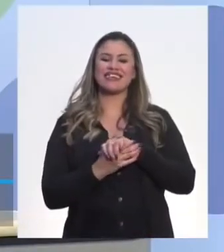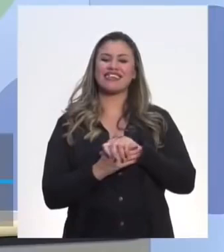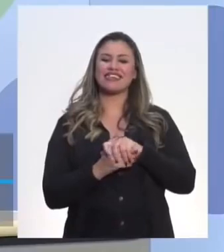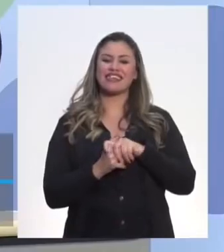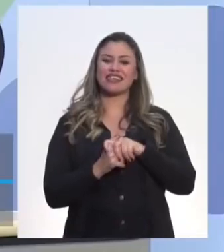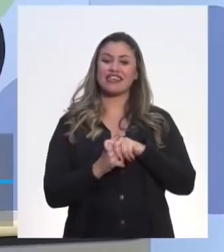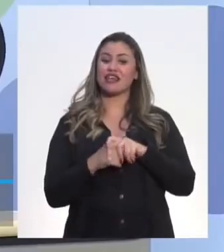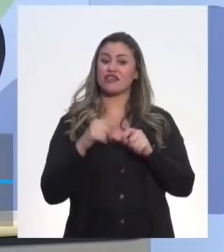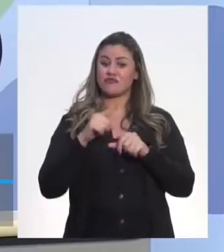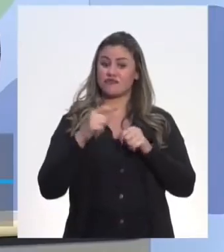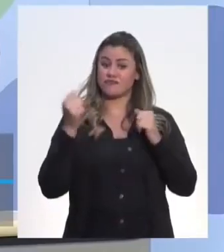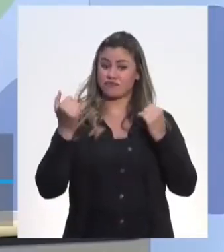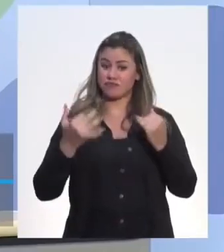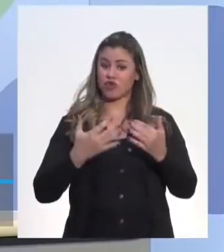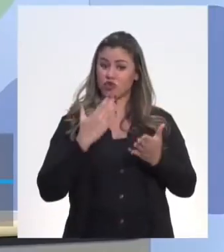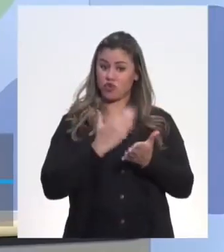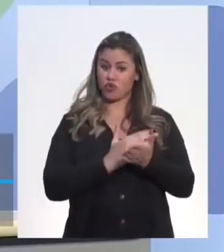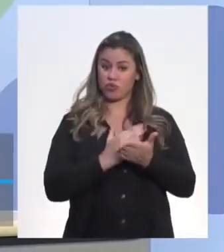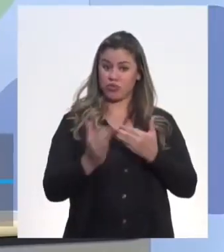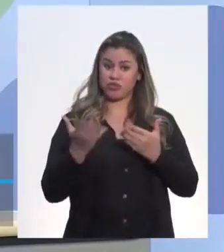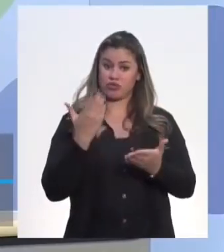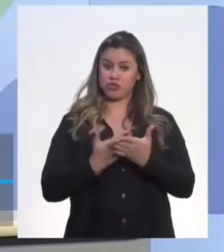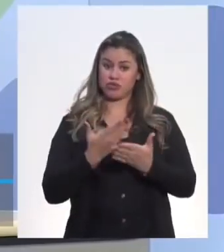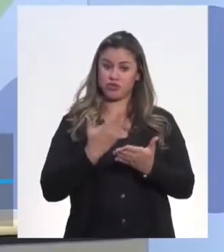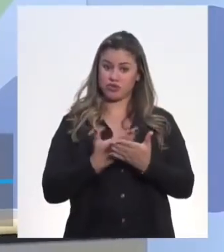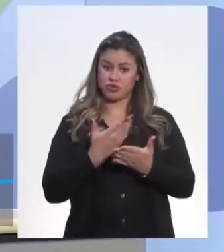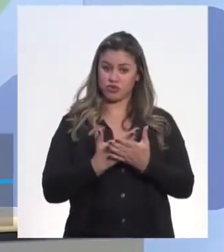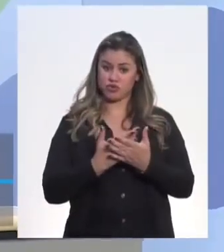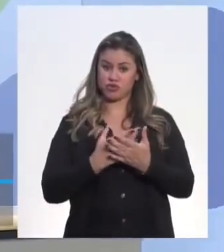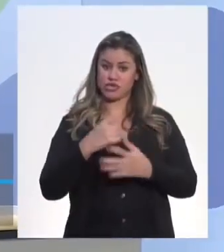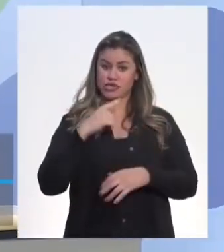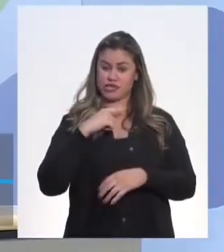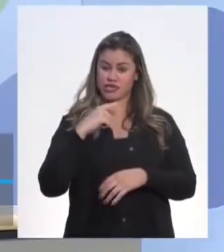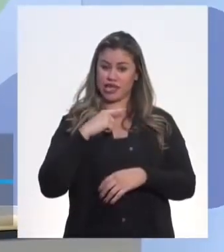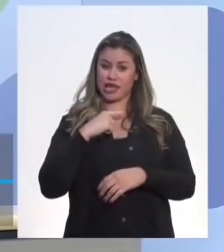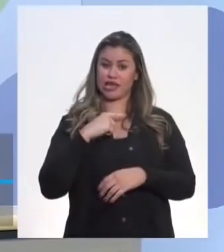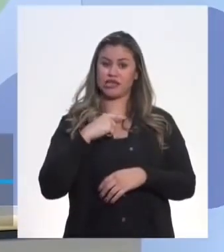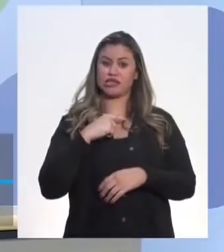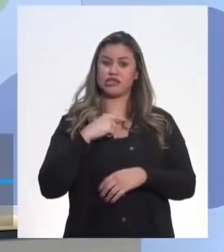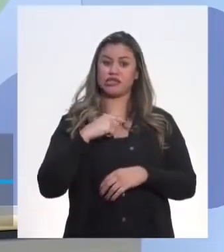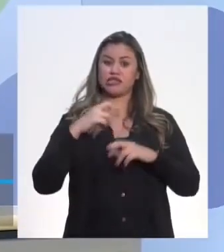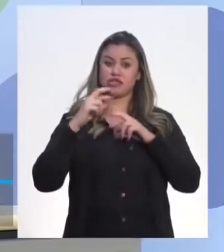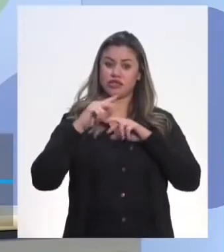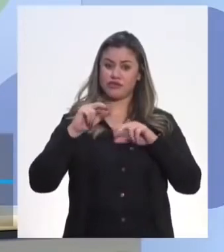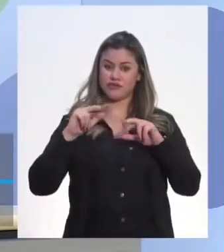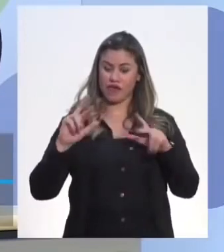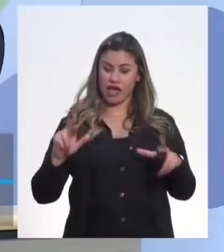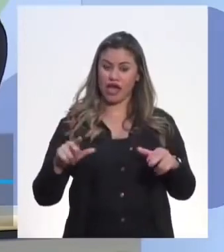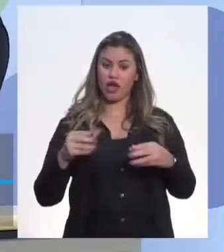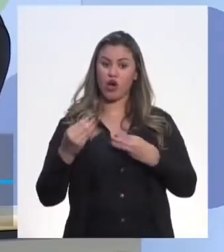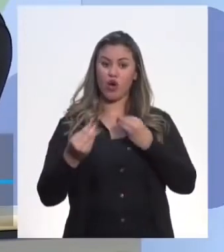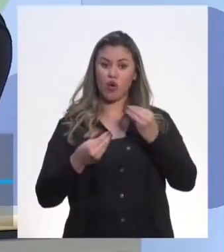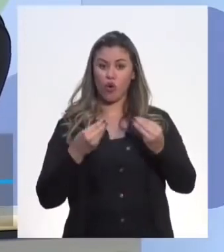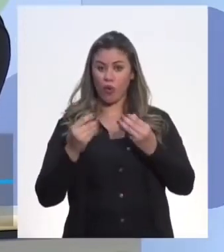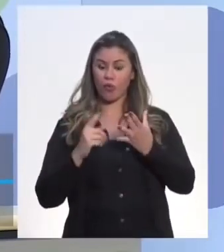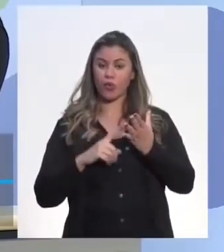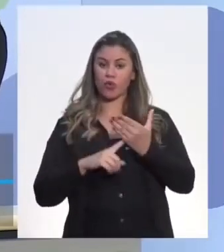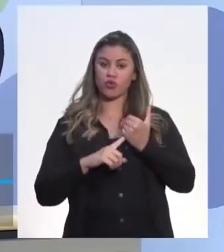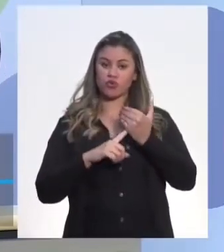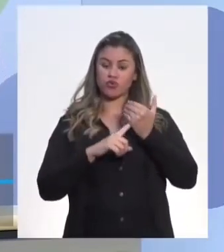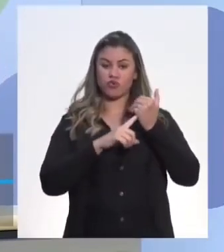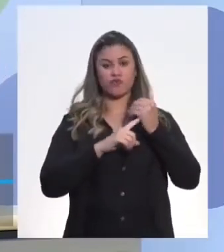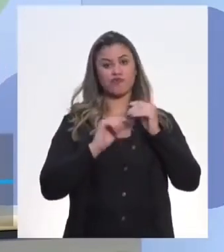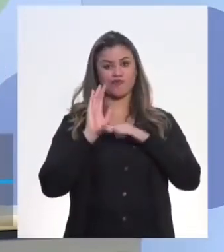você comentou no início da aula que existem formas também de usar tecnologia para essas